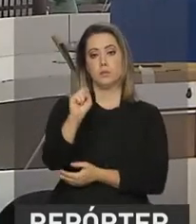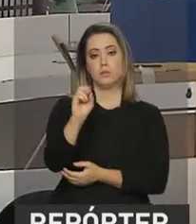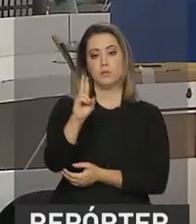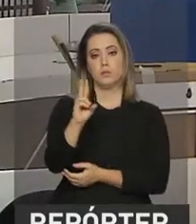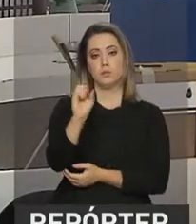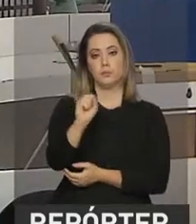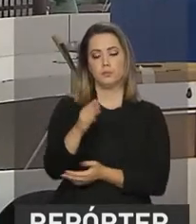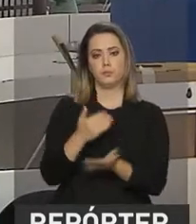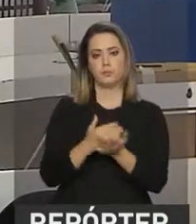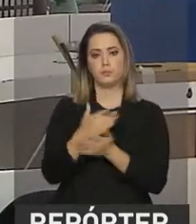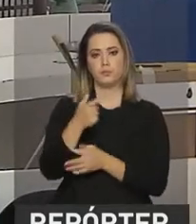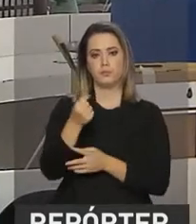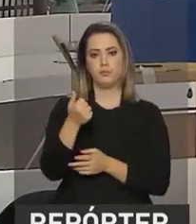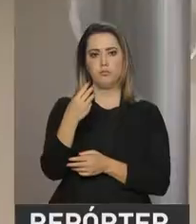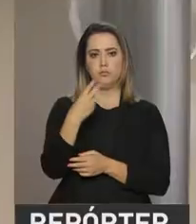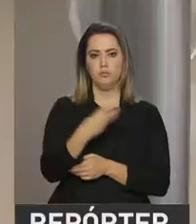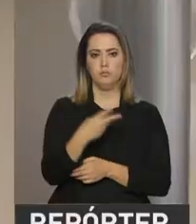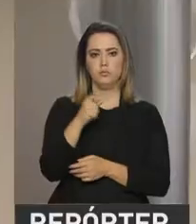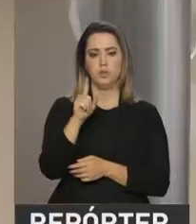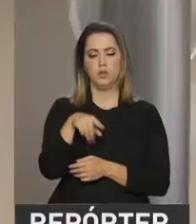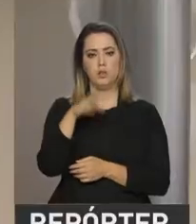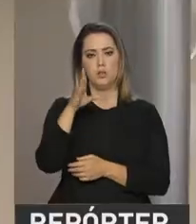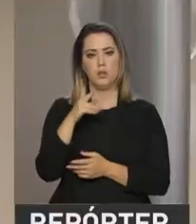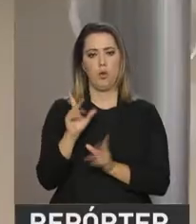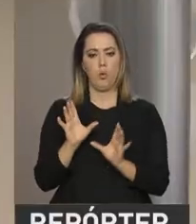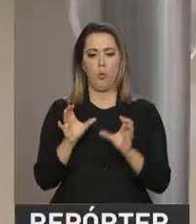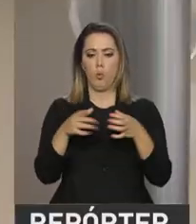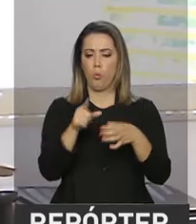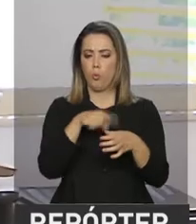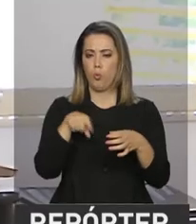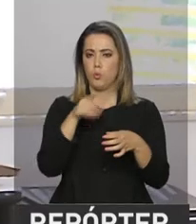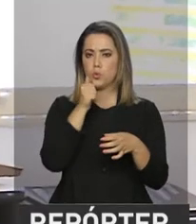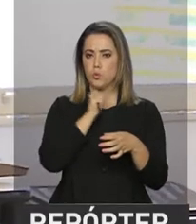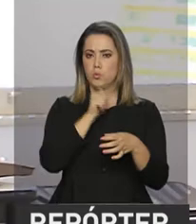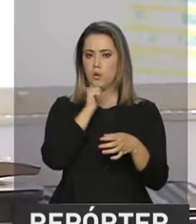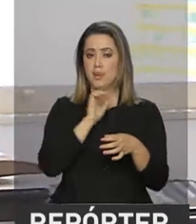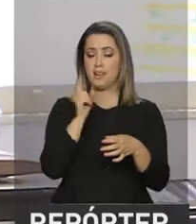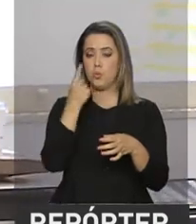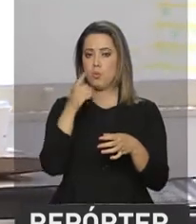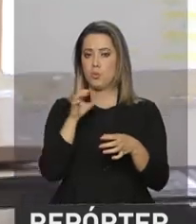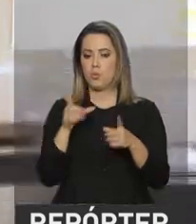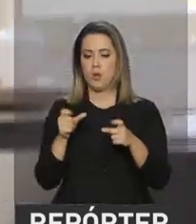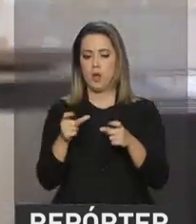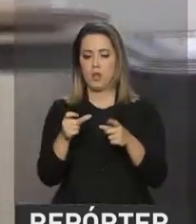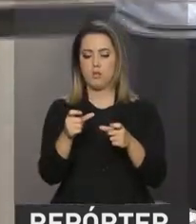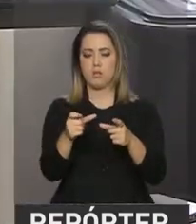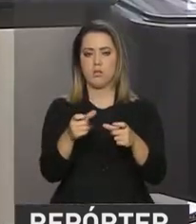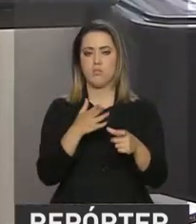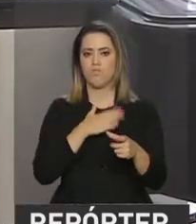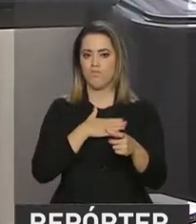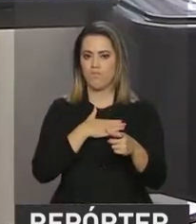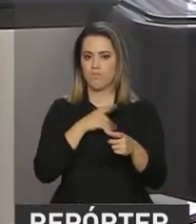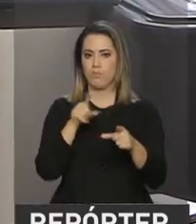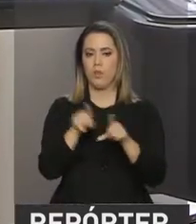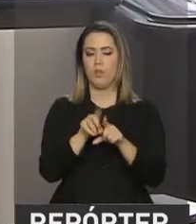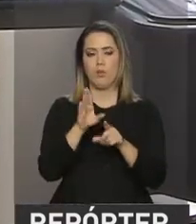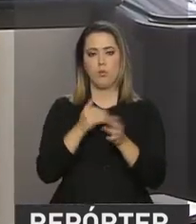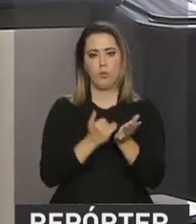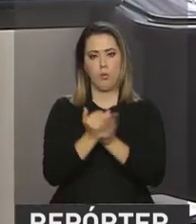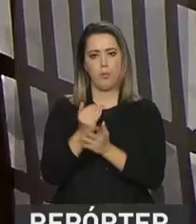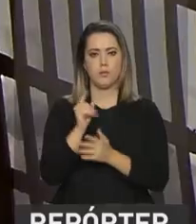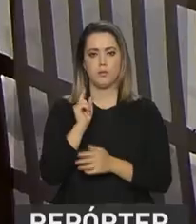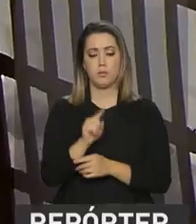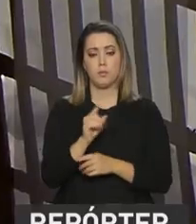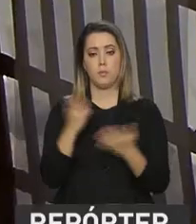de Saúde desde 2013 de forma restrita para mulheres com um tipo específico de câncer de mama na fase